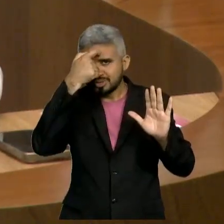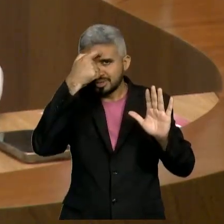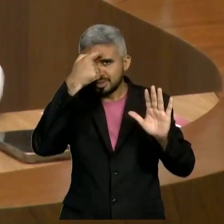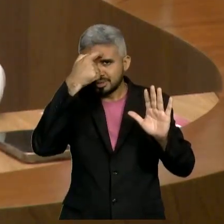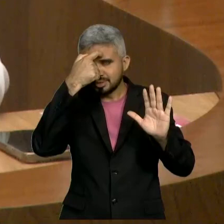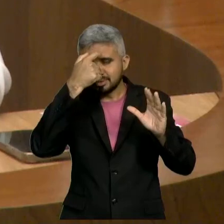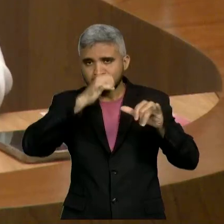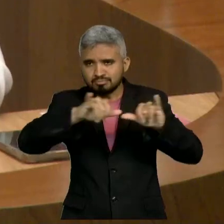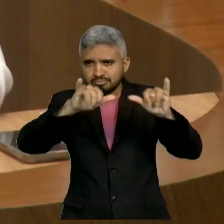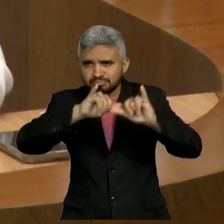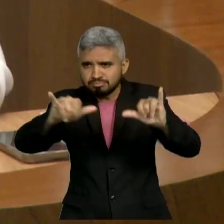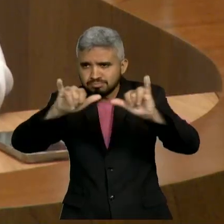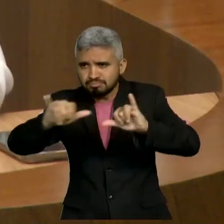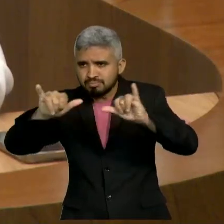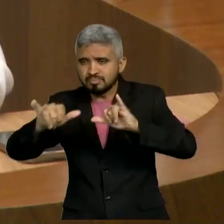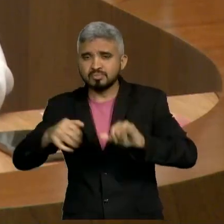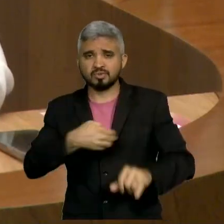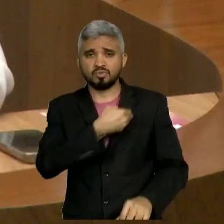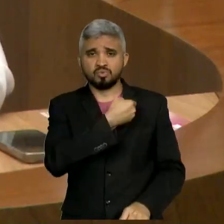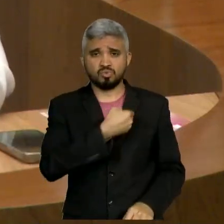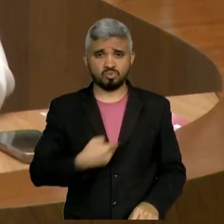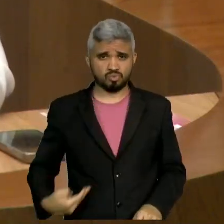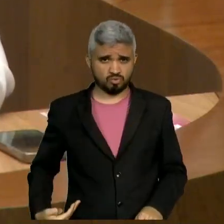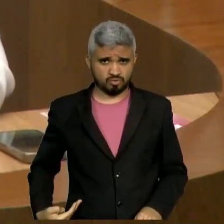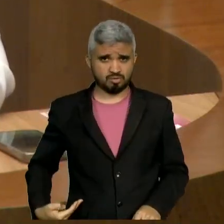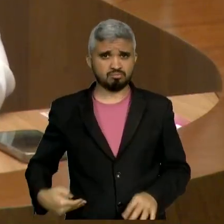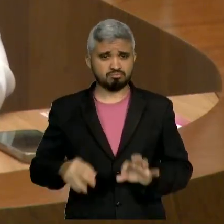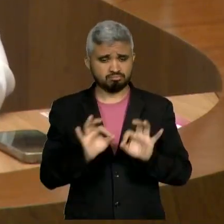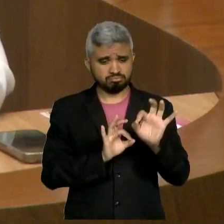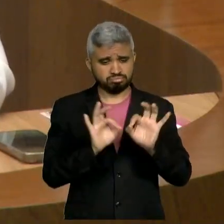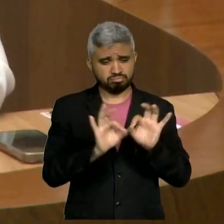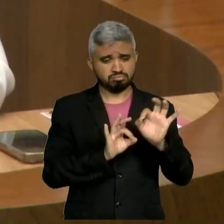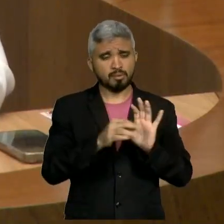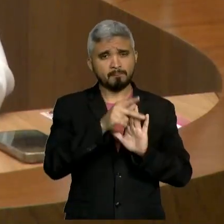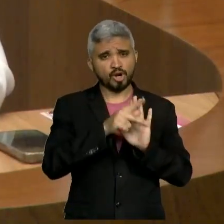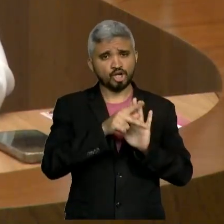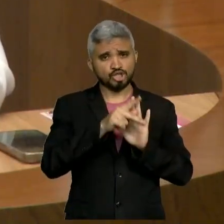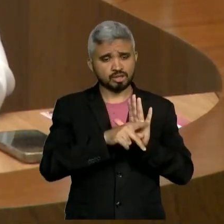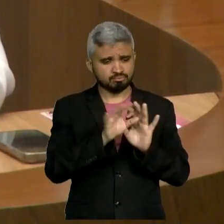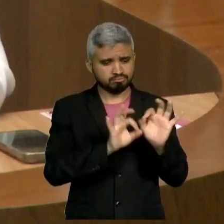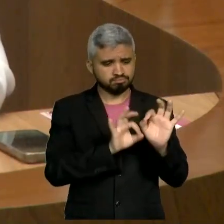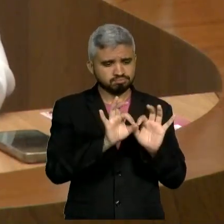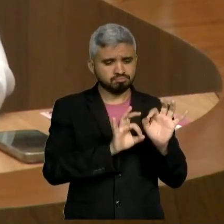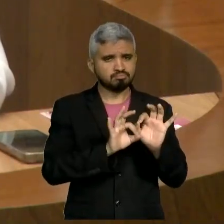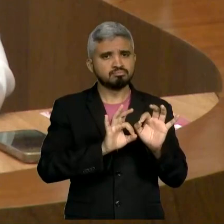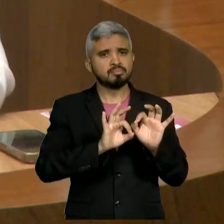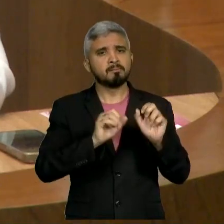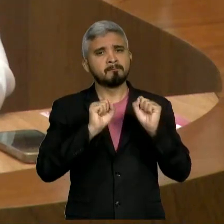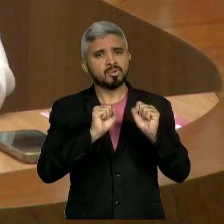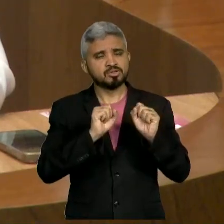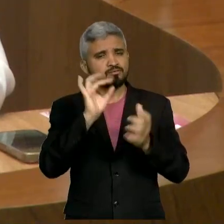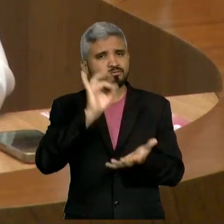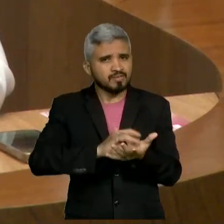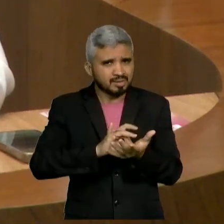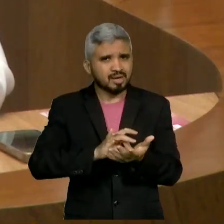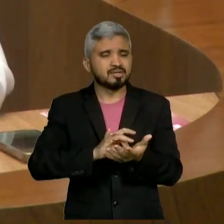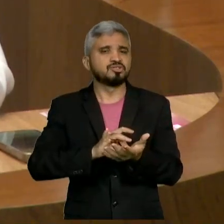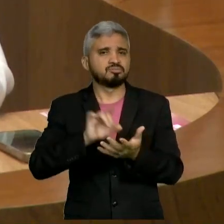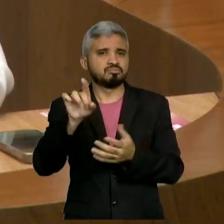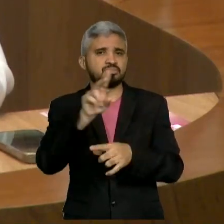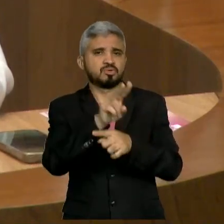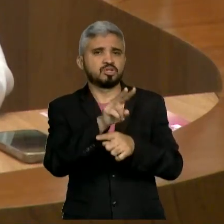projeto para que essa lei seja realmente implementada na sua íntegra para a nossa